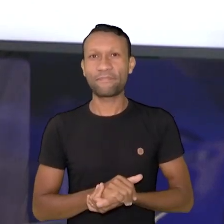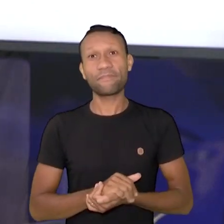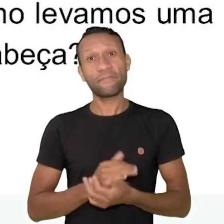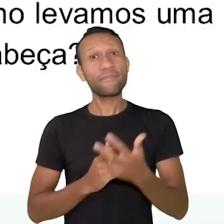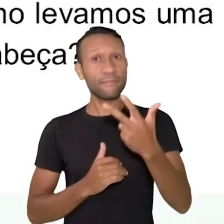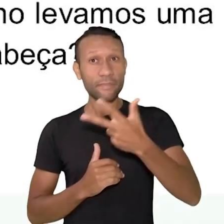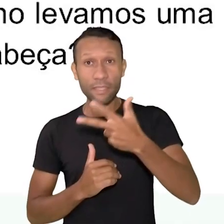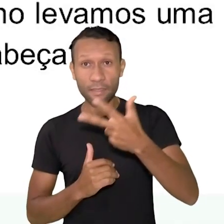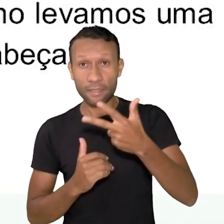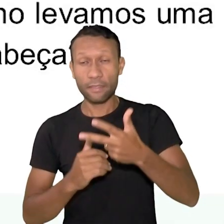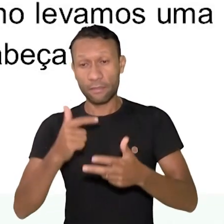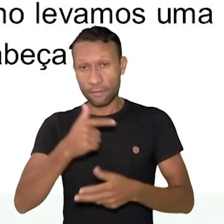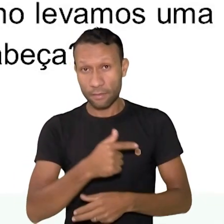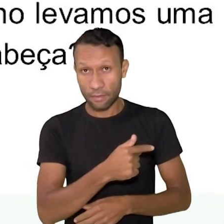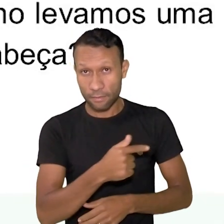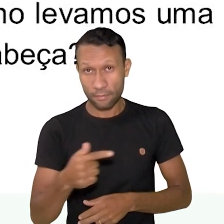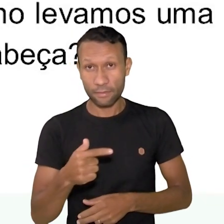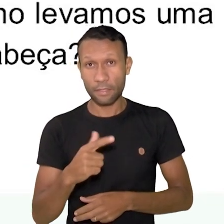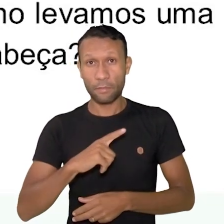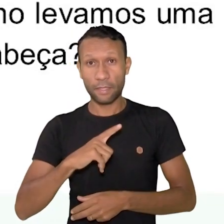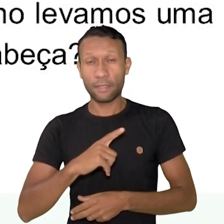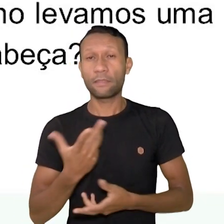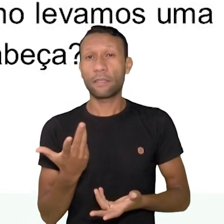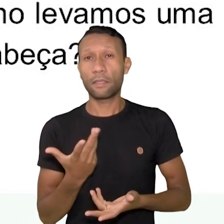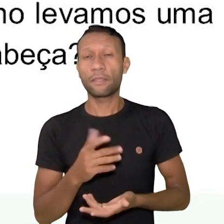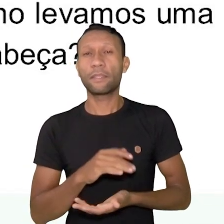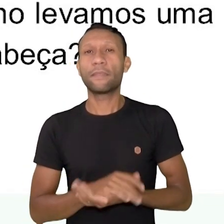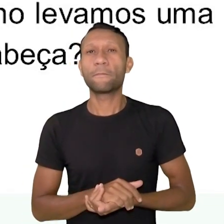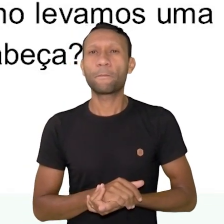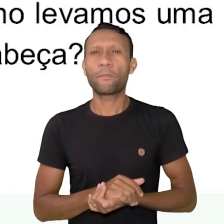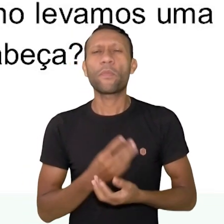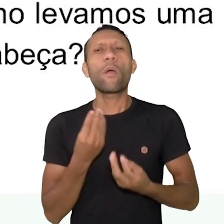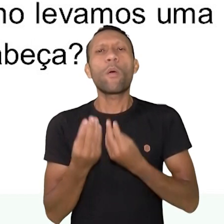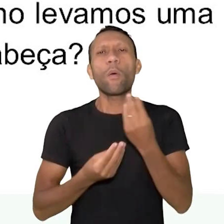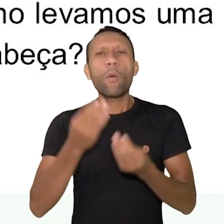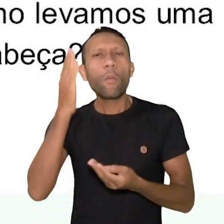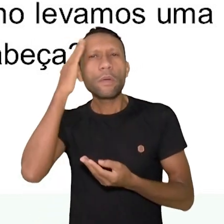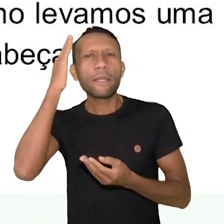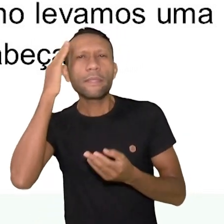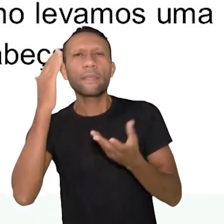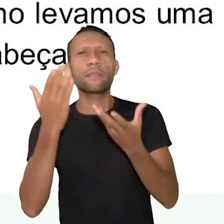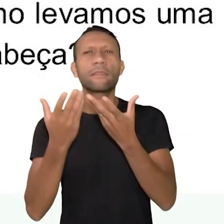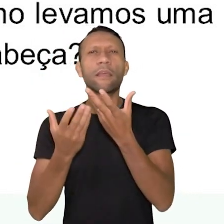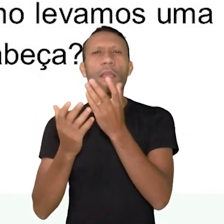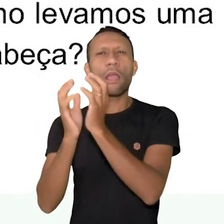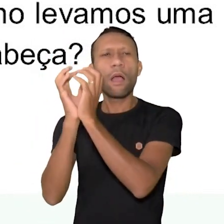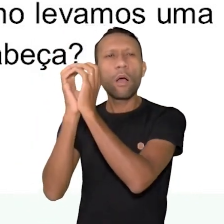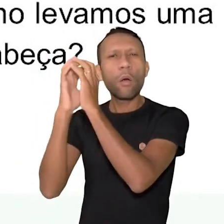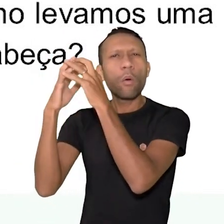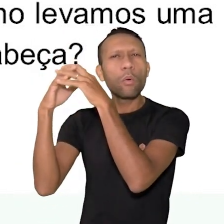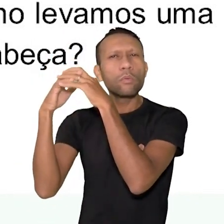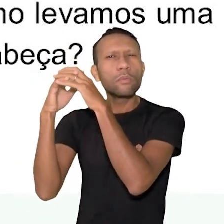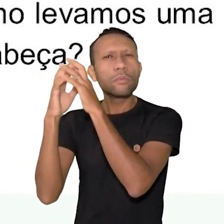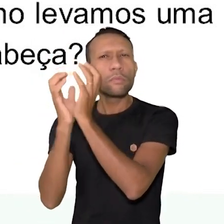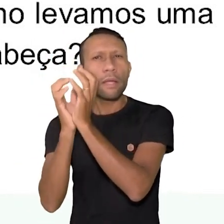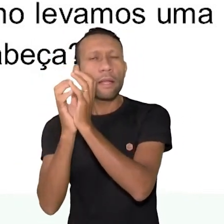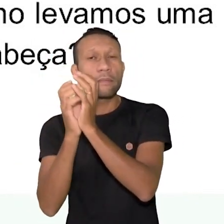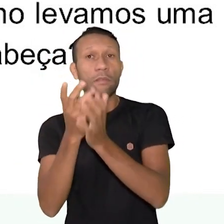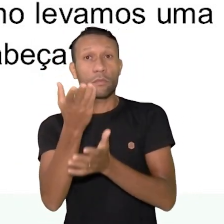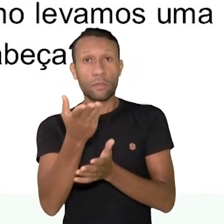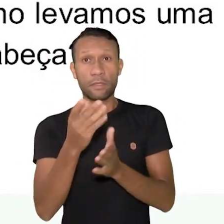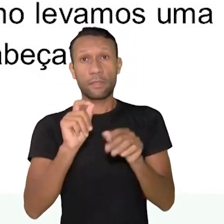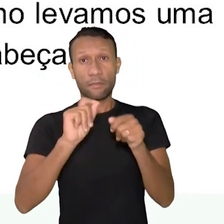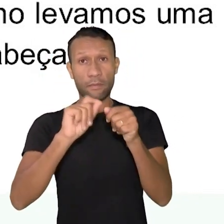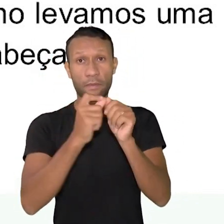semana, a gente tem um sistematize que diz o seguinte: tentando entender como funciona um cérebro, crie um texto de até 25